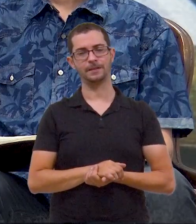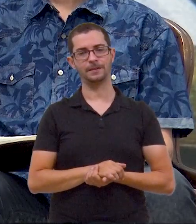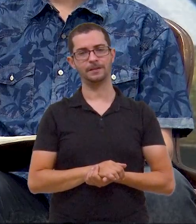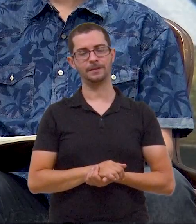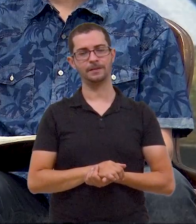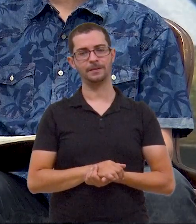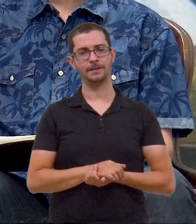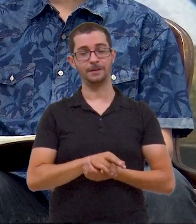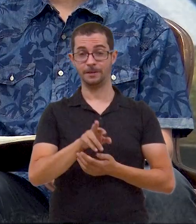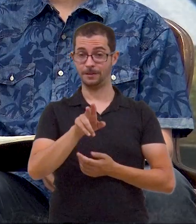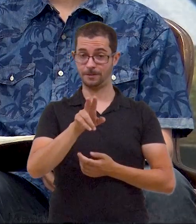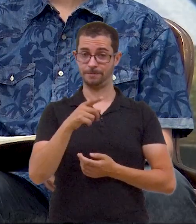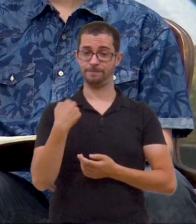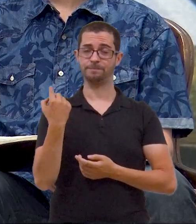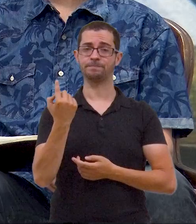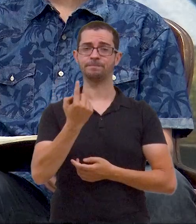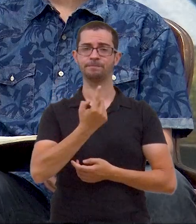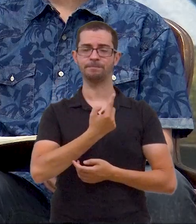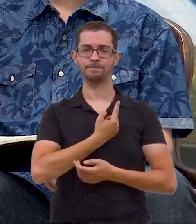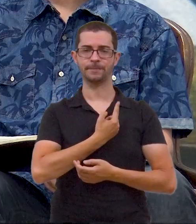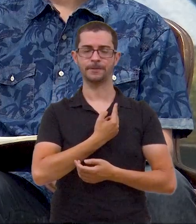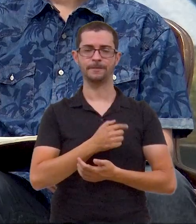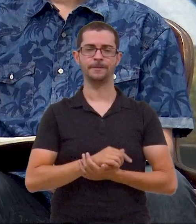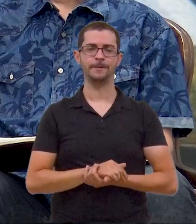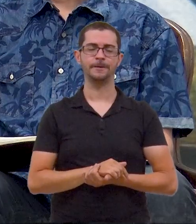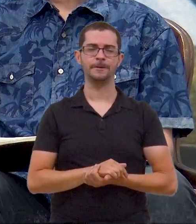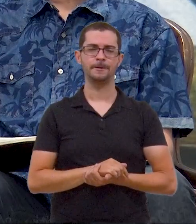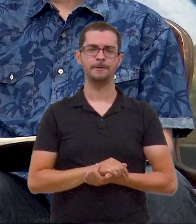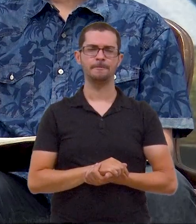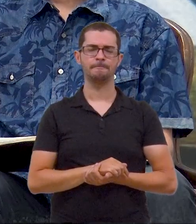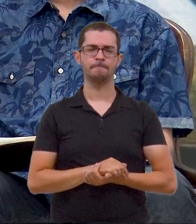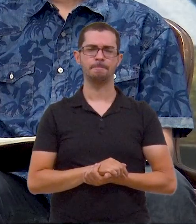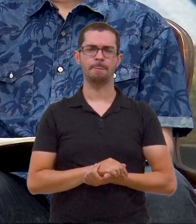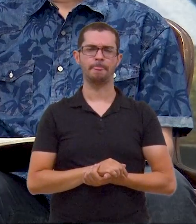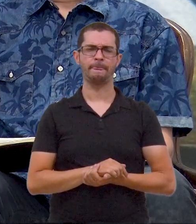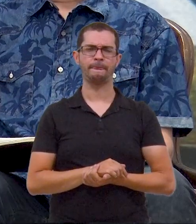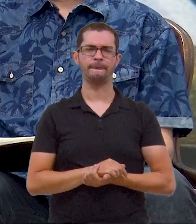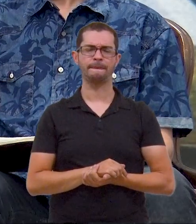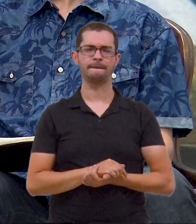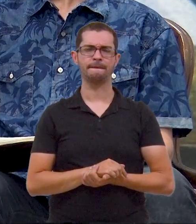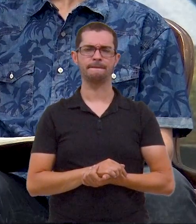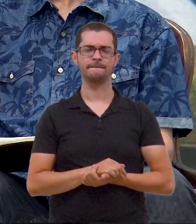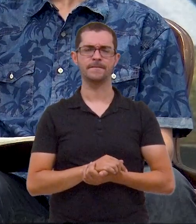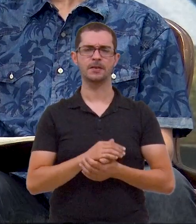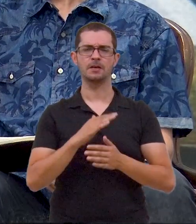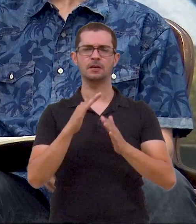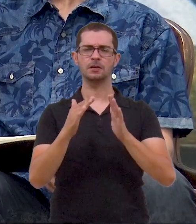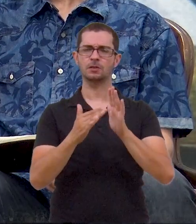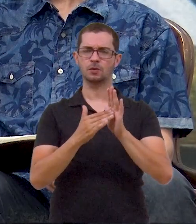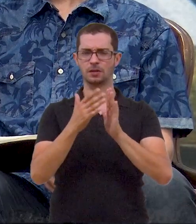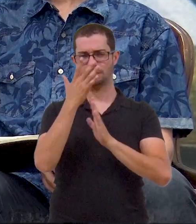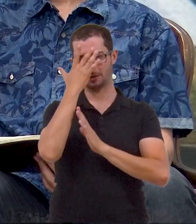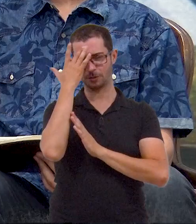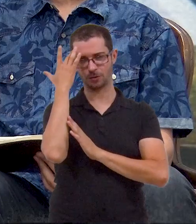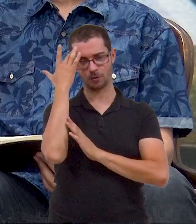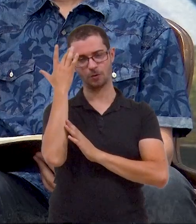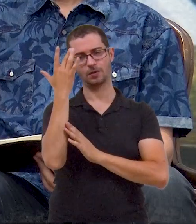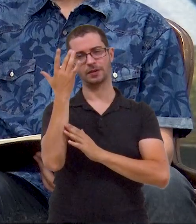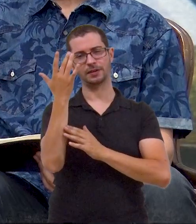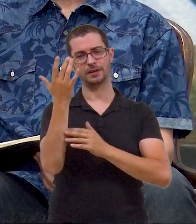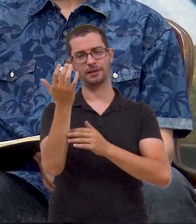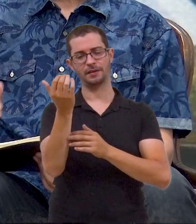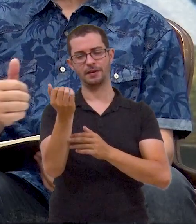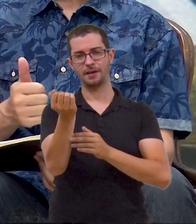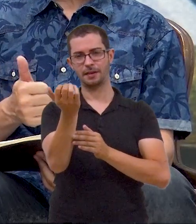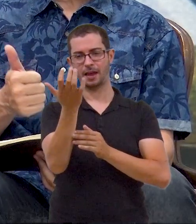Como nós. Como a mim, como a todo aquele que um dia recebe essa verdade da palavra de Deus, né?